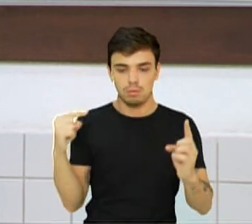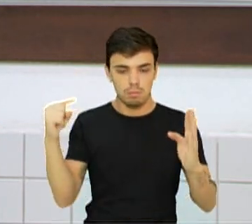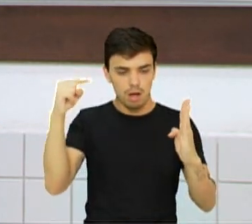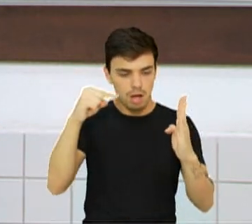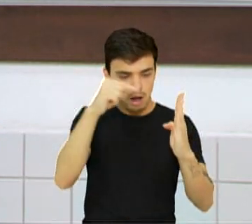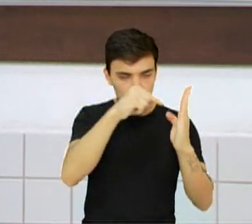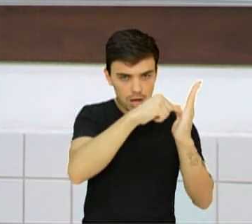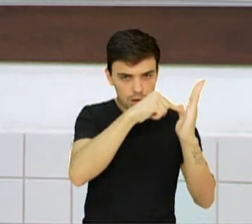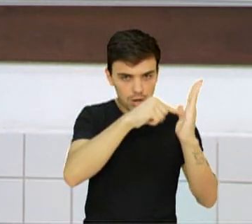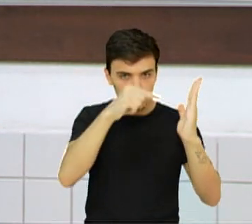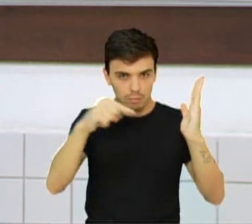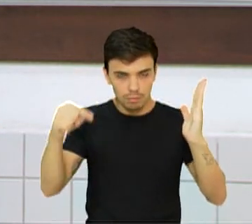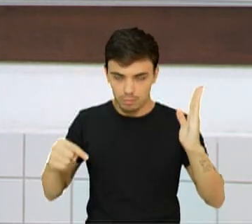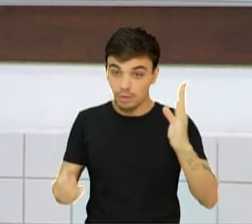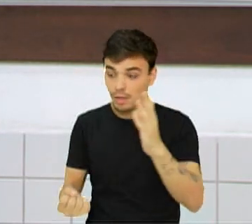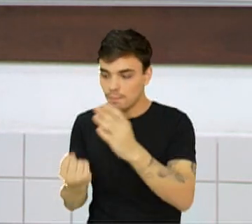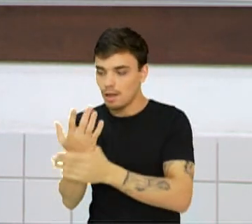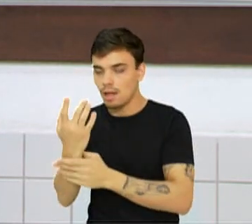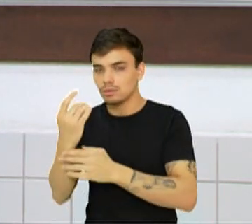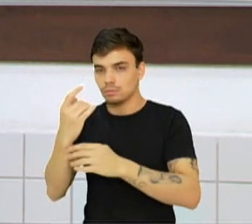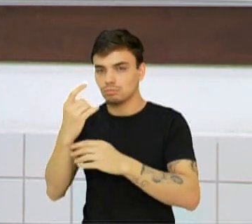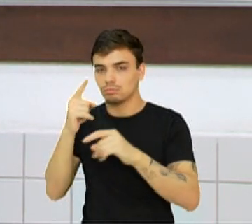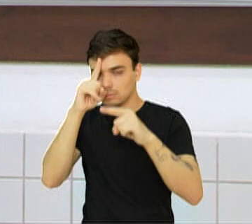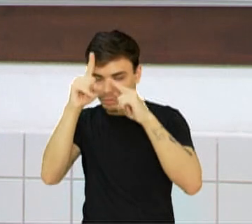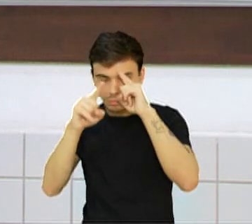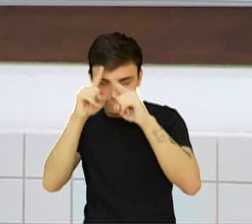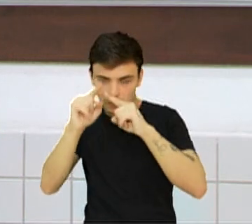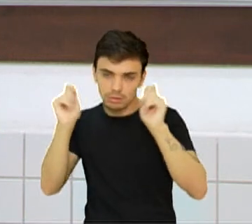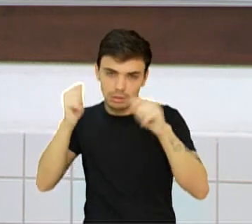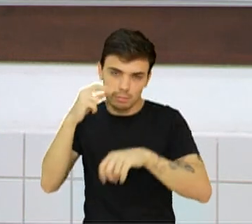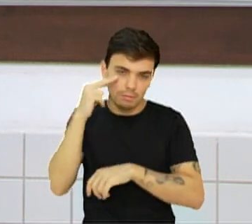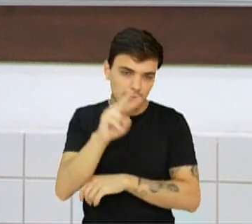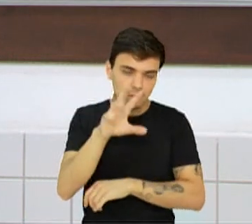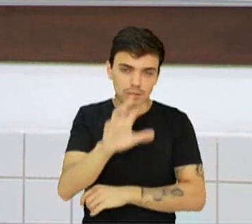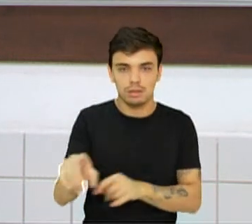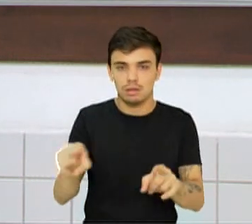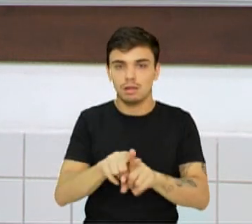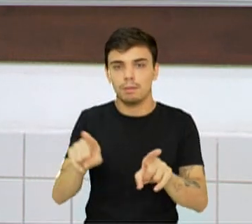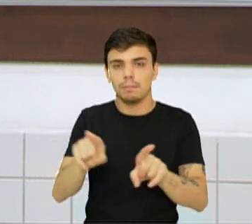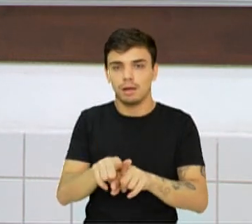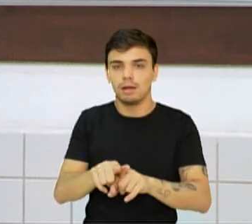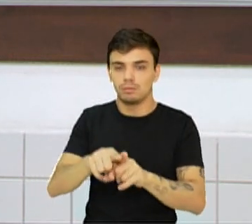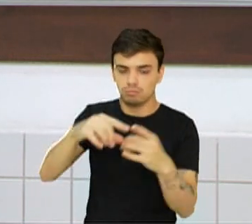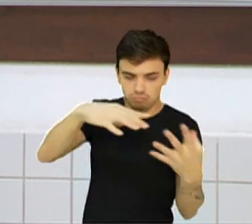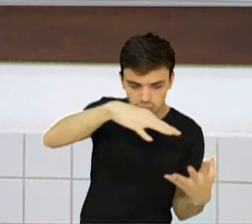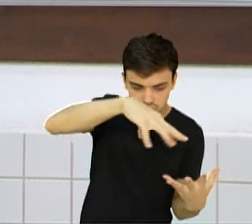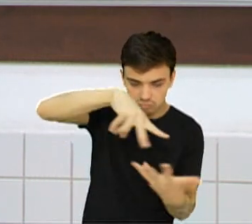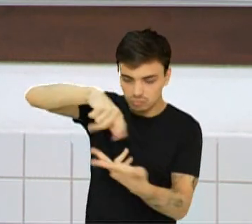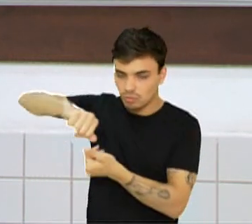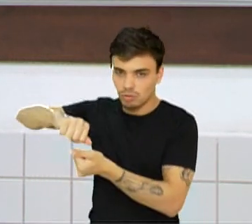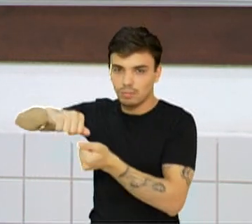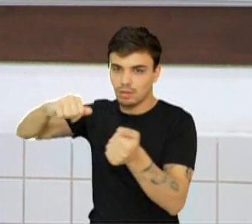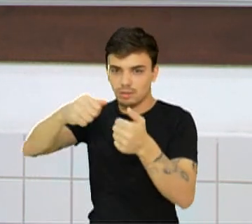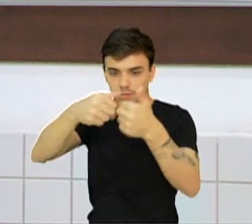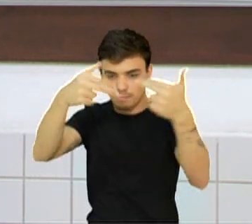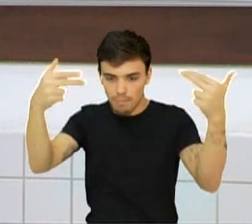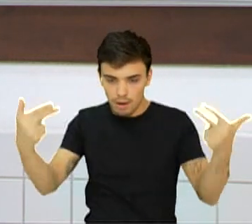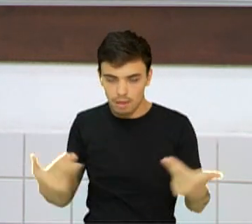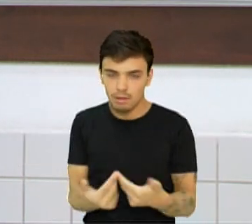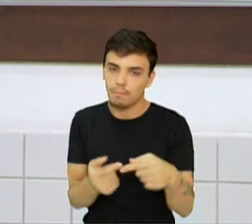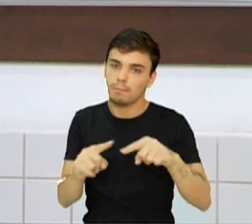computacional e criar a imagem do bebê. Assim também a gente faz para ver o universo. É tudo escuro, não dá para ver nada, mas as ondas